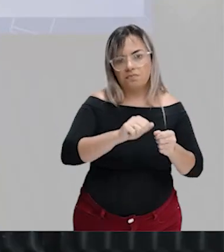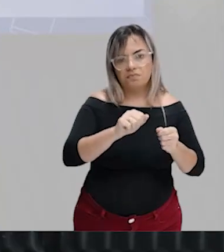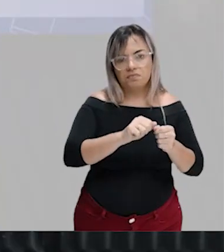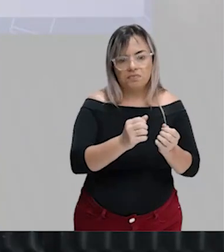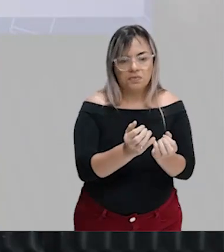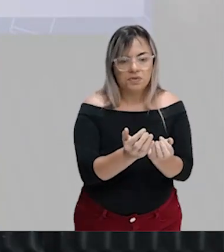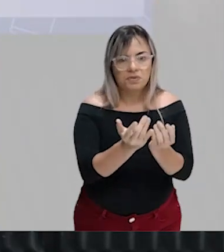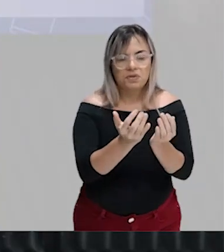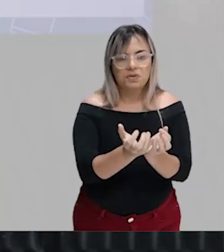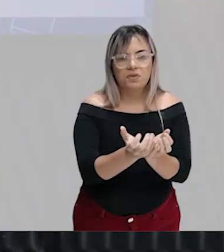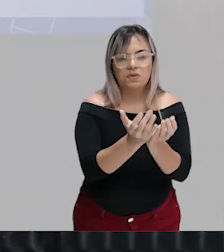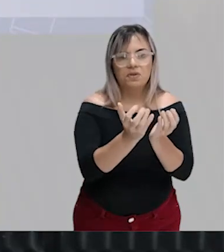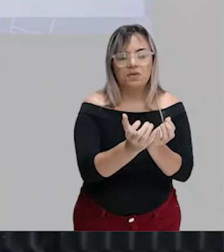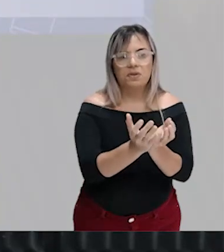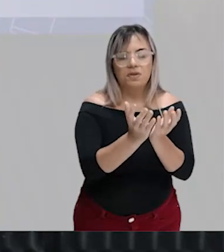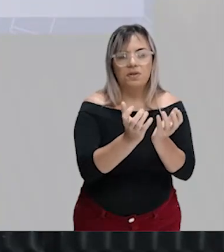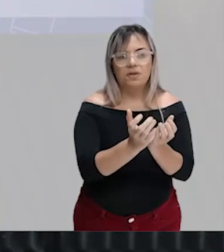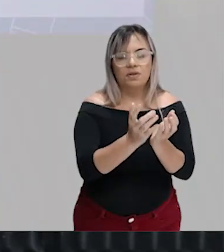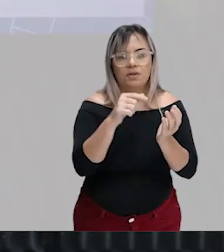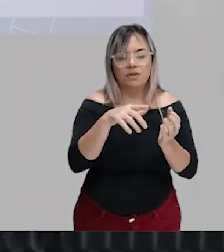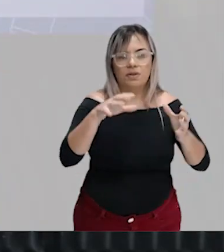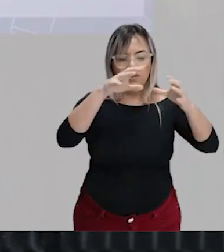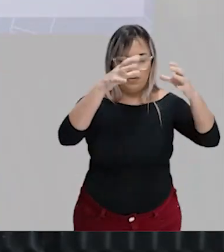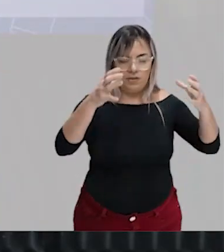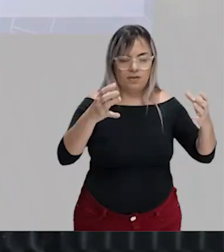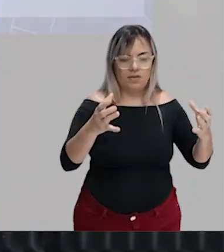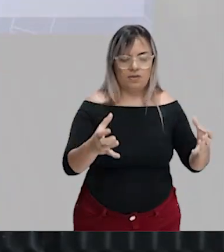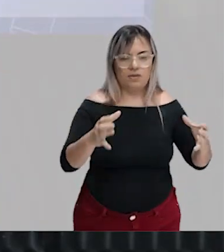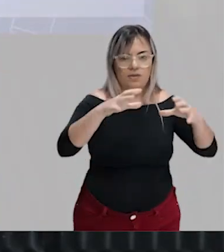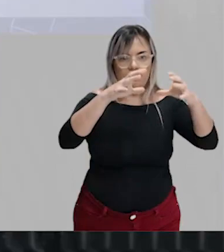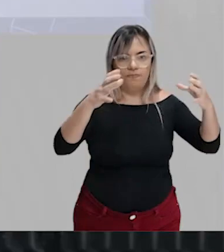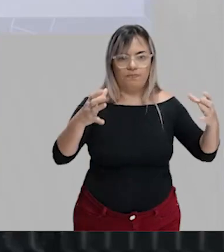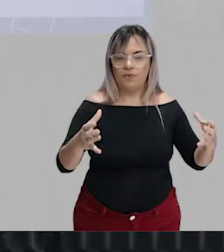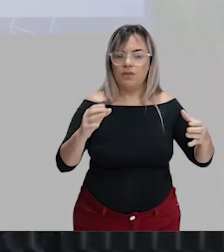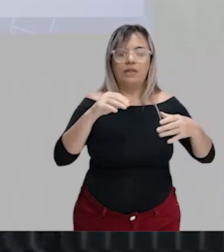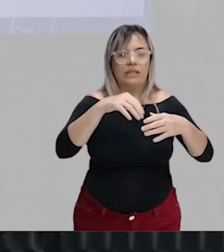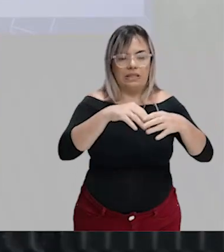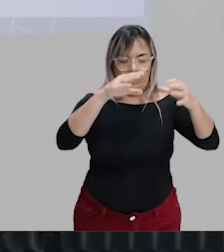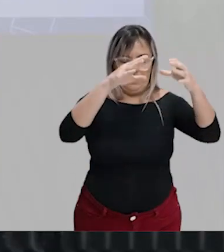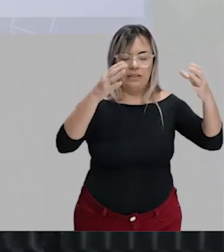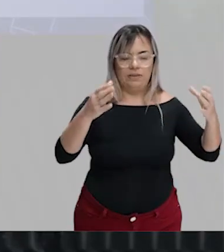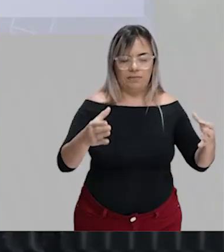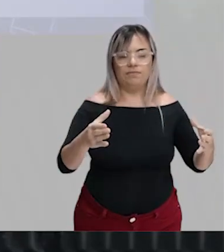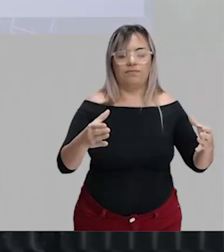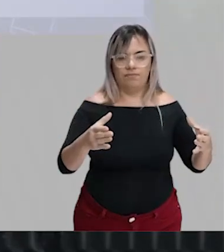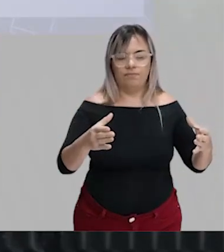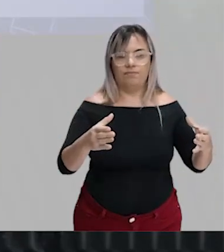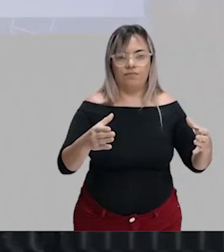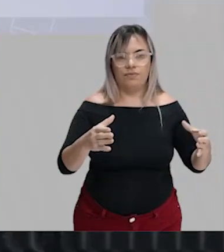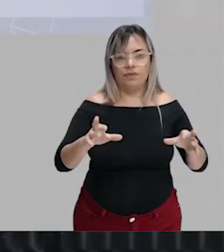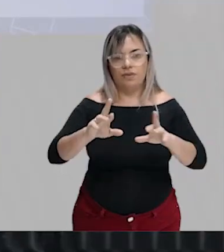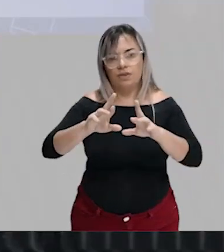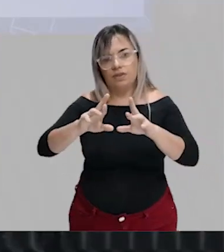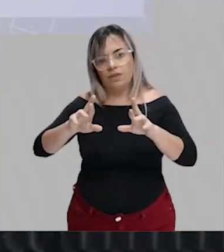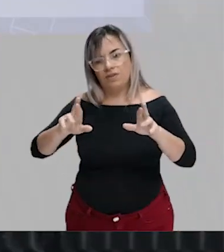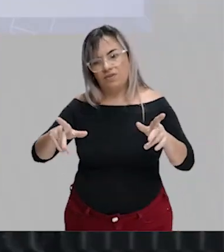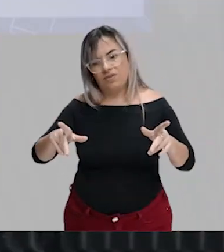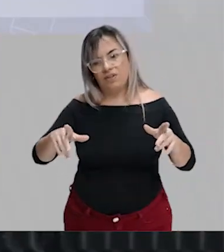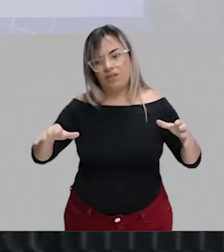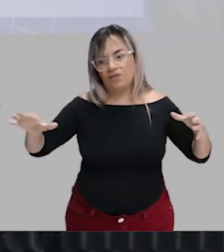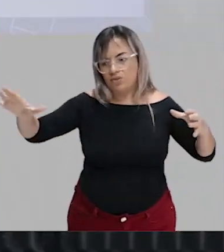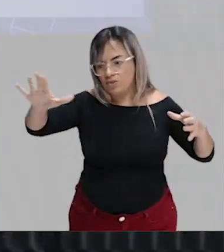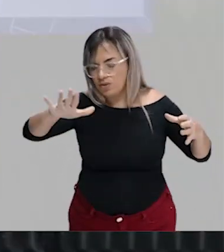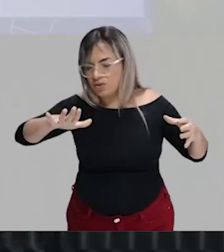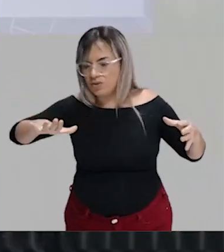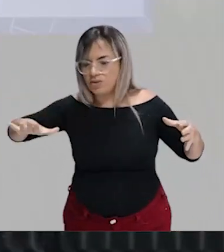exemplo, e esse calor ele vai ficar retido na parte interna, ok? Diferente do que acontece na parte externa, né? Se